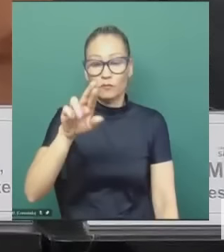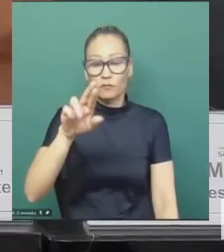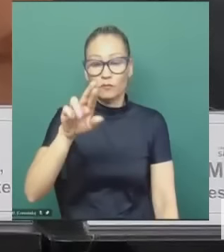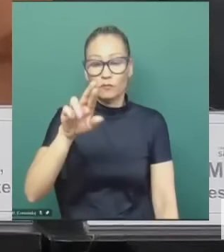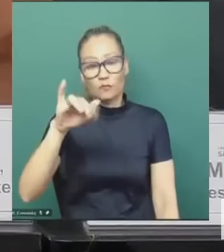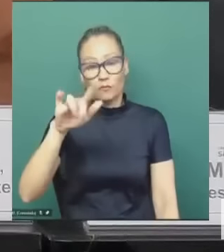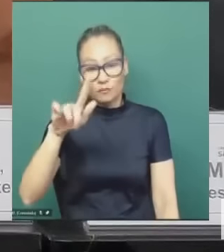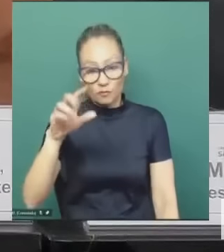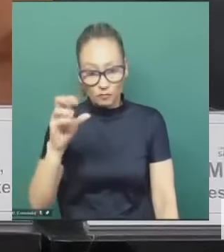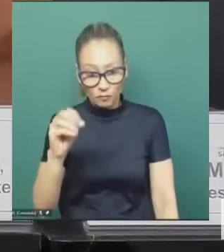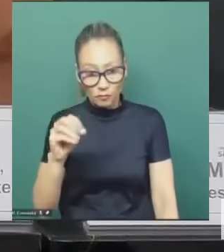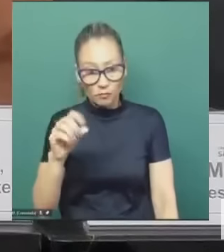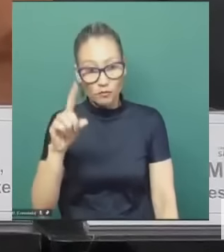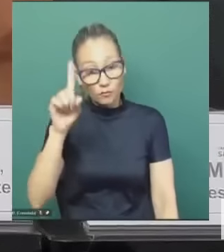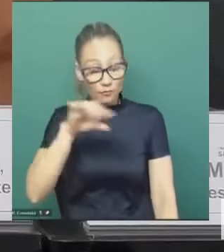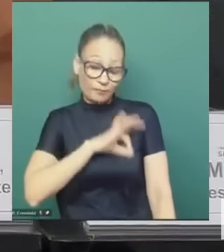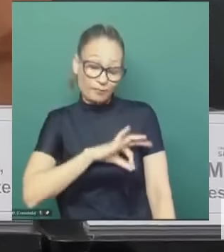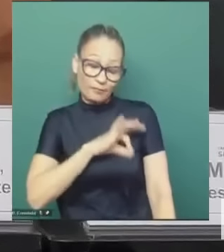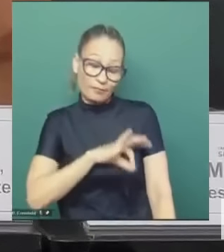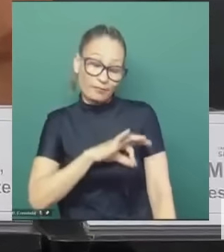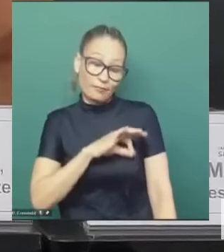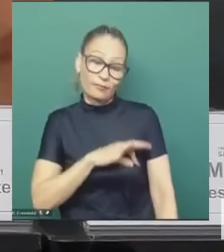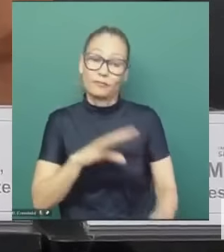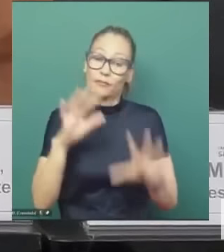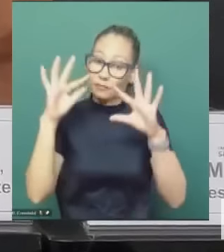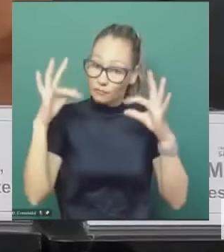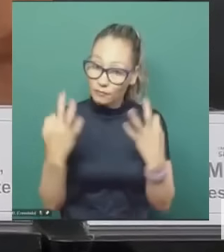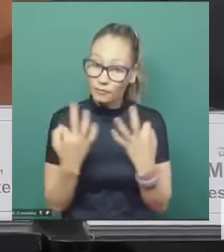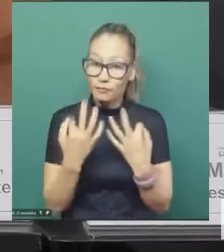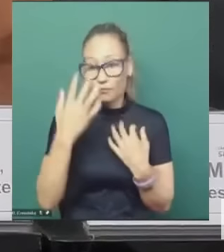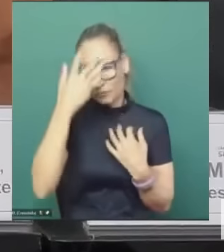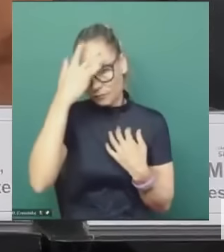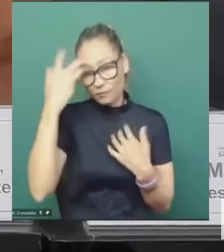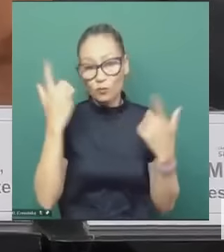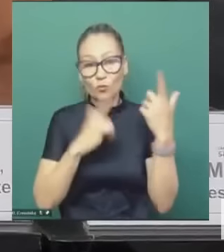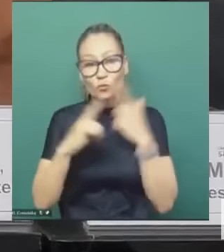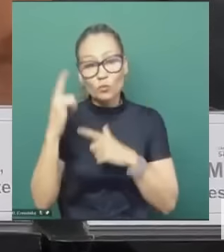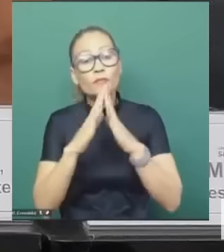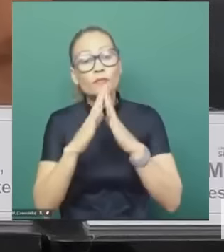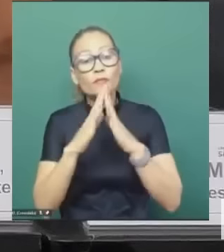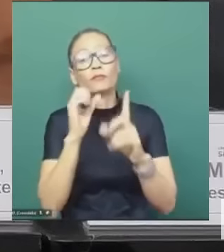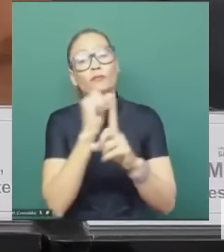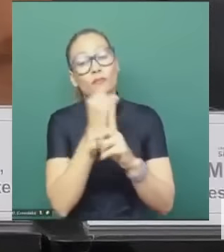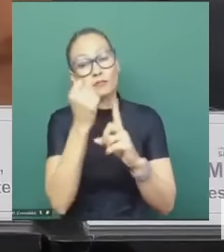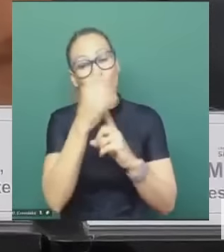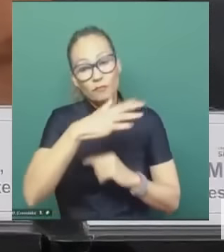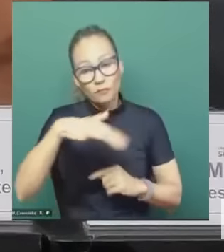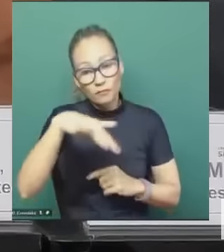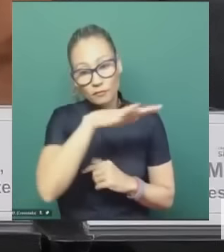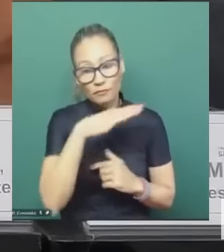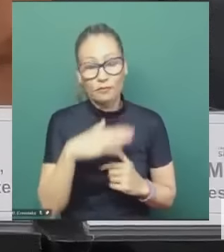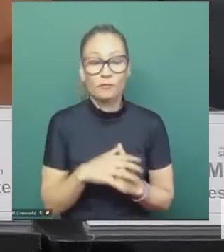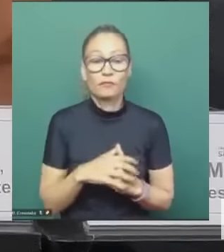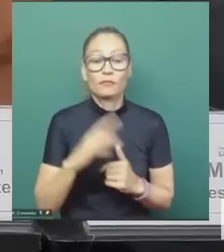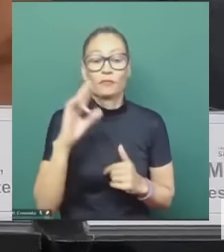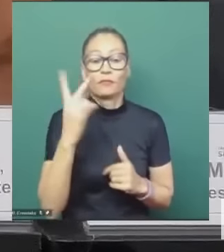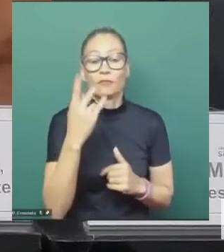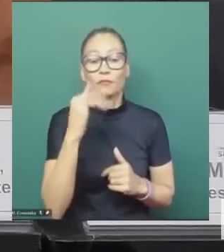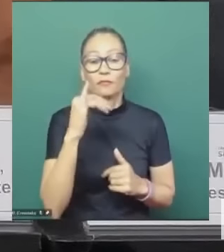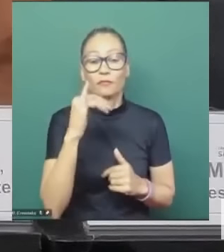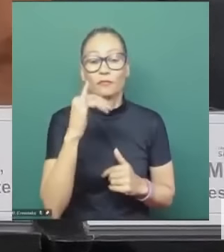considerar a renda da família para que as pessoas possam adquirir habitação de interesse social. Qual que é a finalidade disso? As HIS hoje se tornaram em São Paulo, na